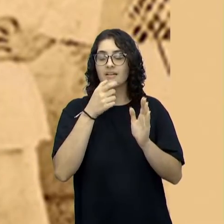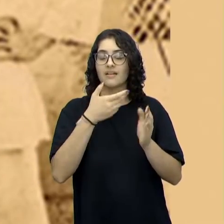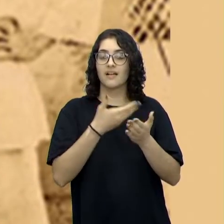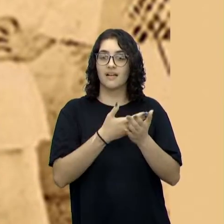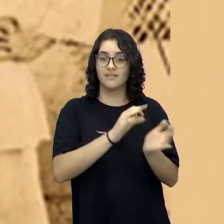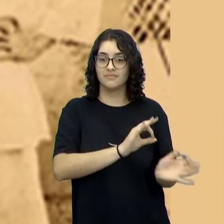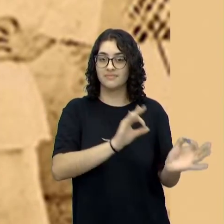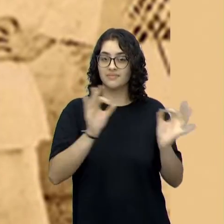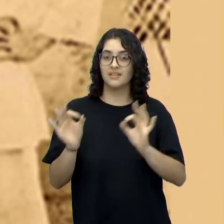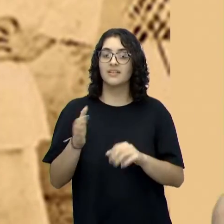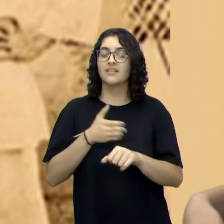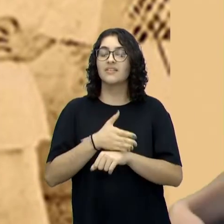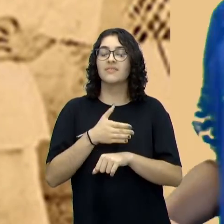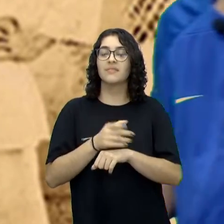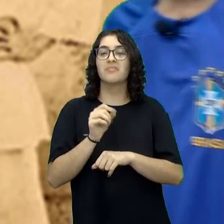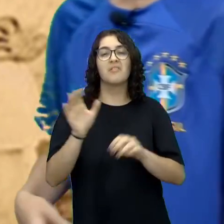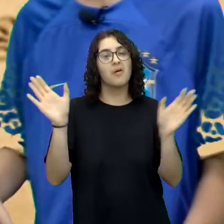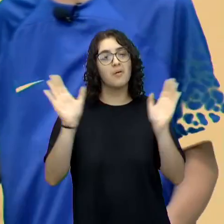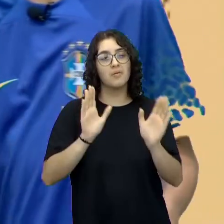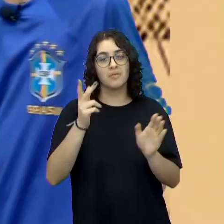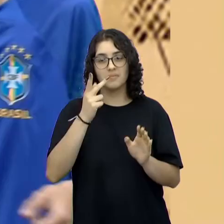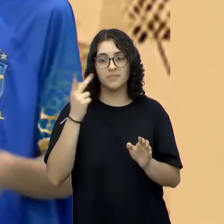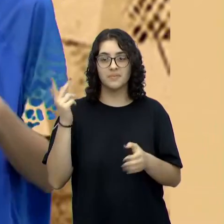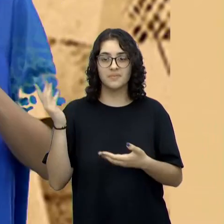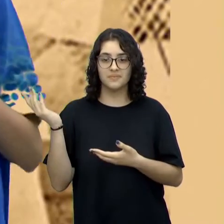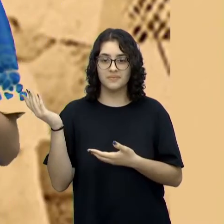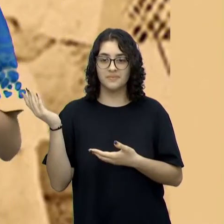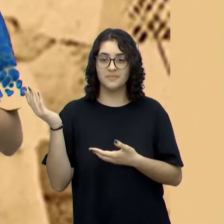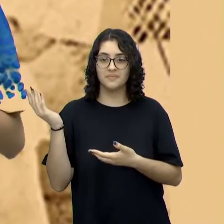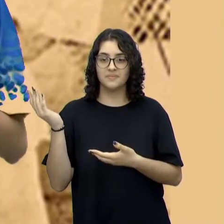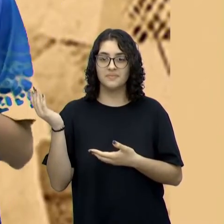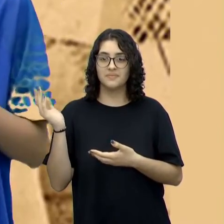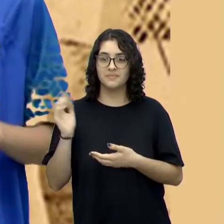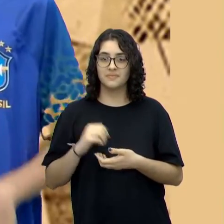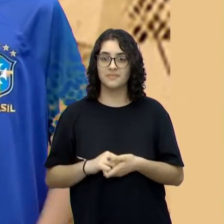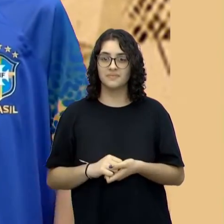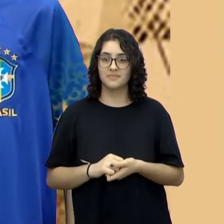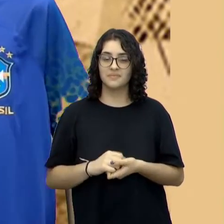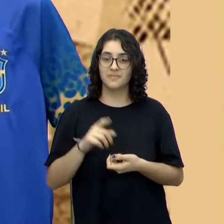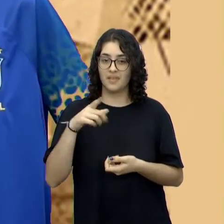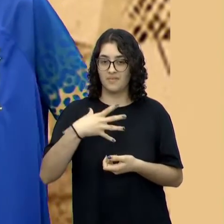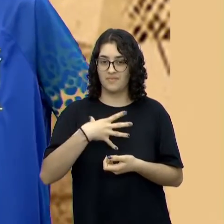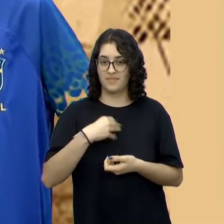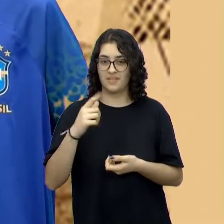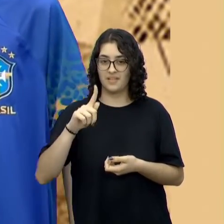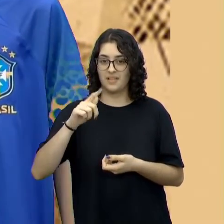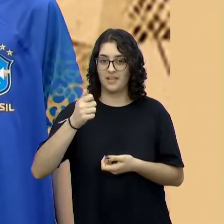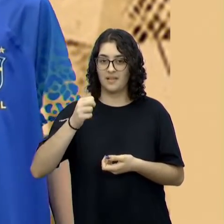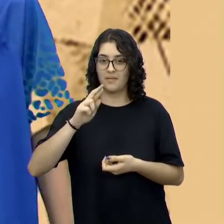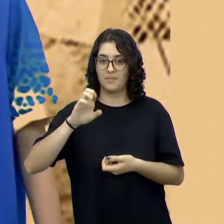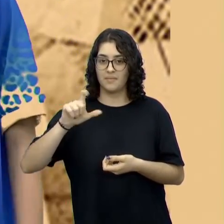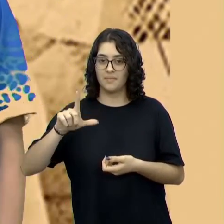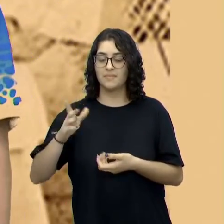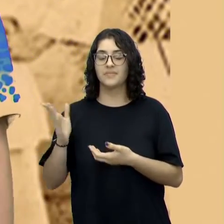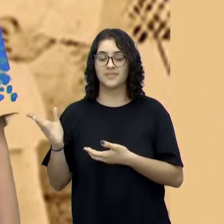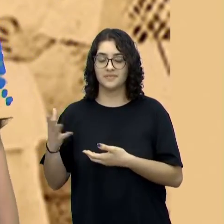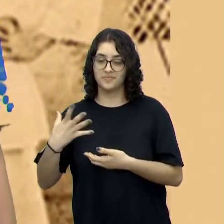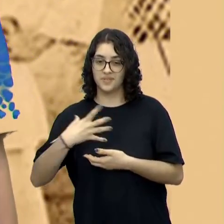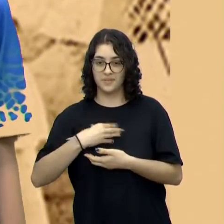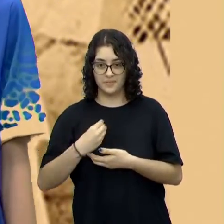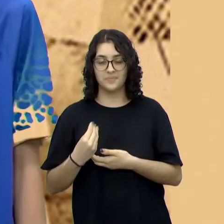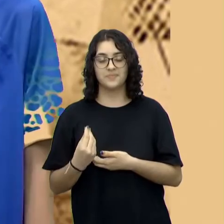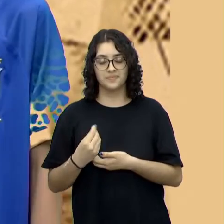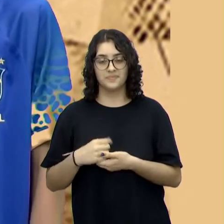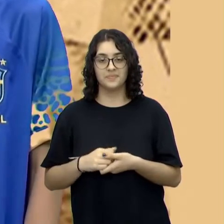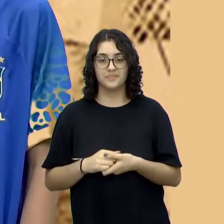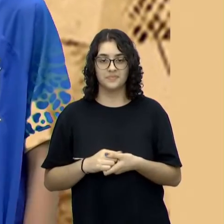aqui rapidinho só para dar um alô pro pessoal. Pode vir para cá. Ó, esse é o Gabriel, Gabriel Frias. Ele é meu filho,